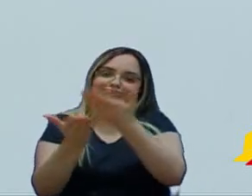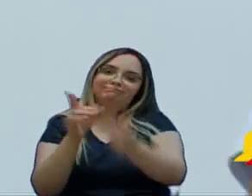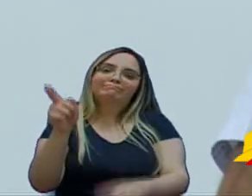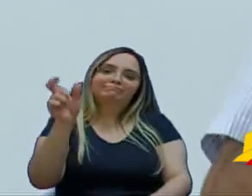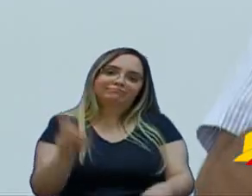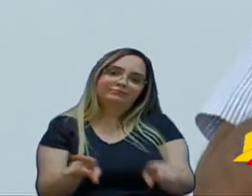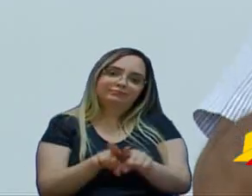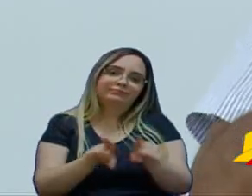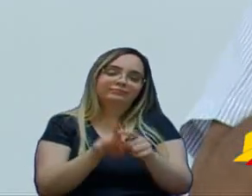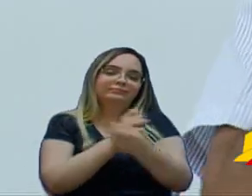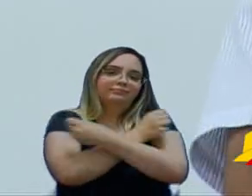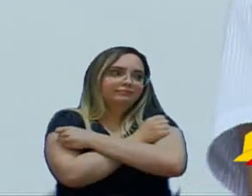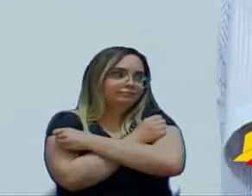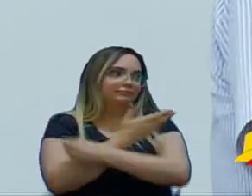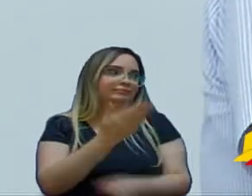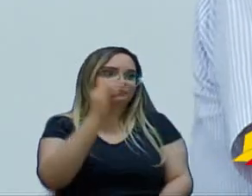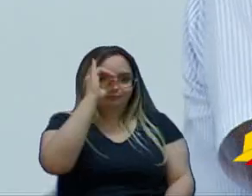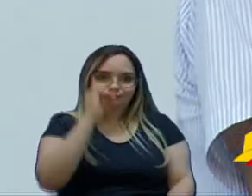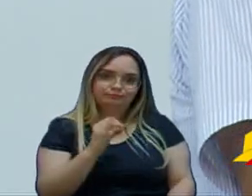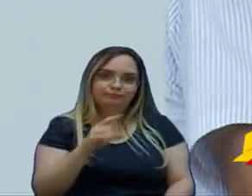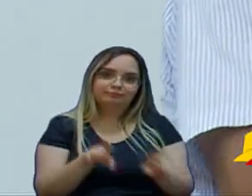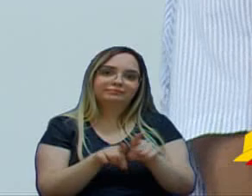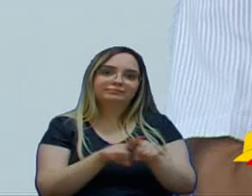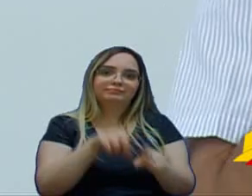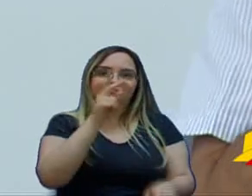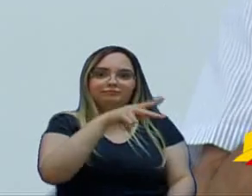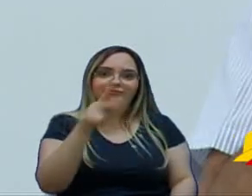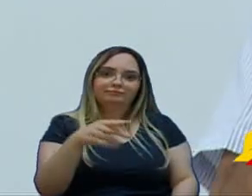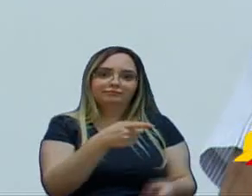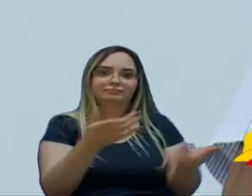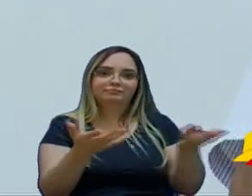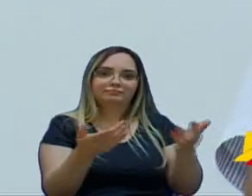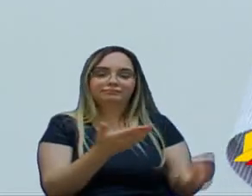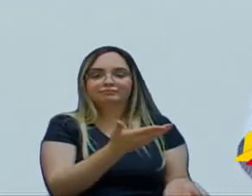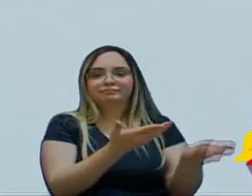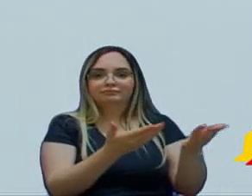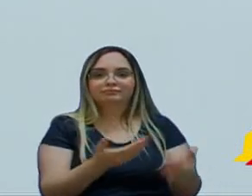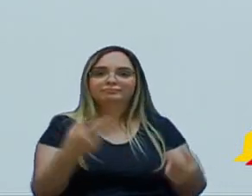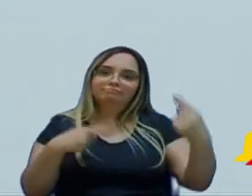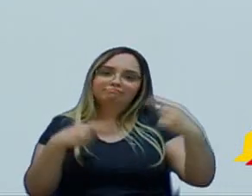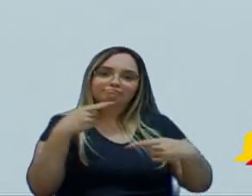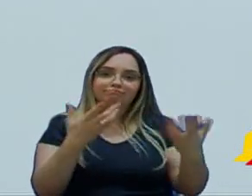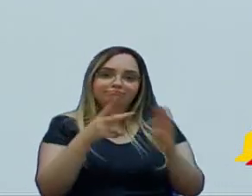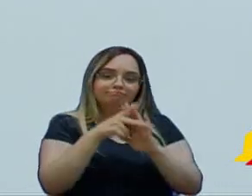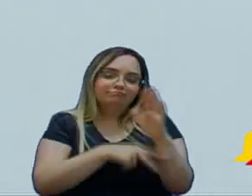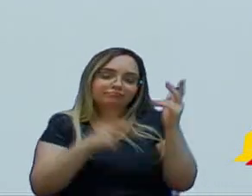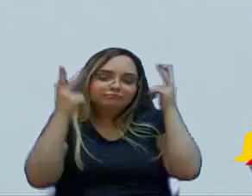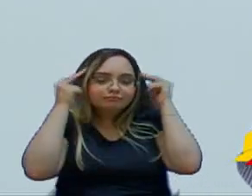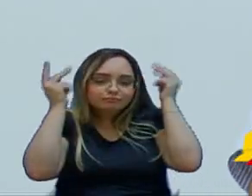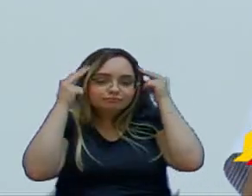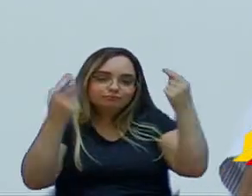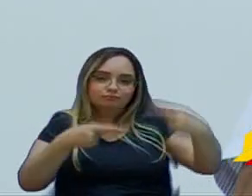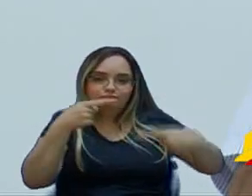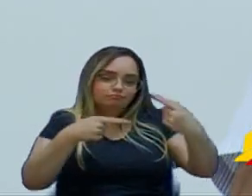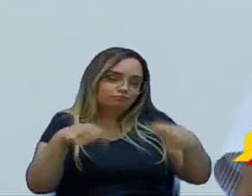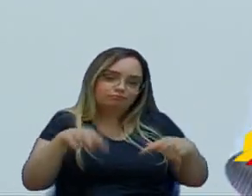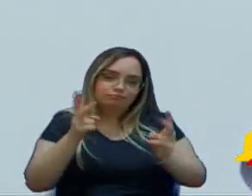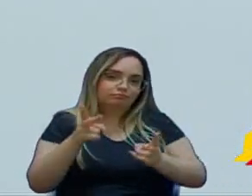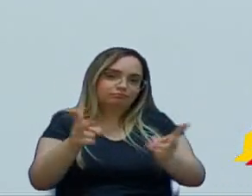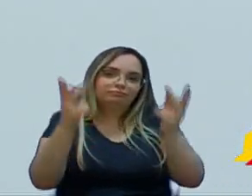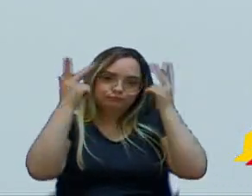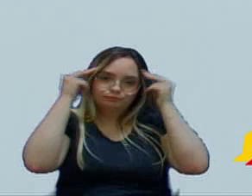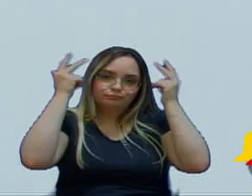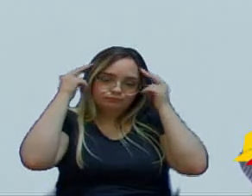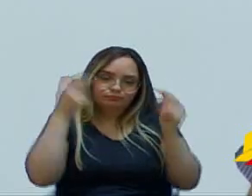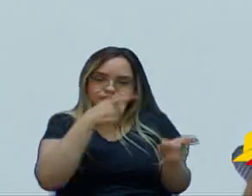E um abraço para a Yara, que é a professora, que hoje que ela estava, ela discutiu no projeto, isso é normal, a discussão tem aqui sempre.